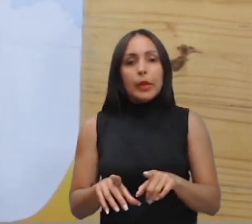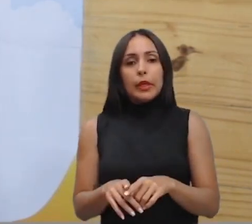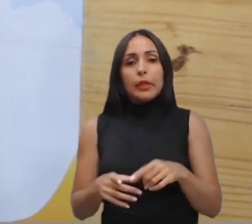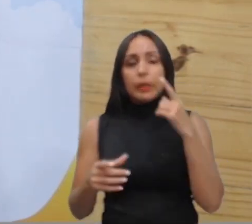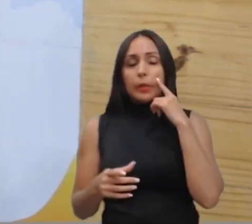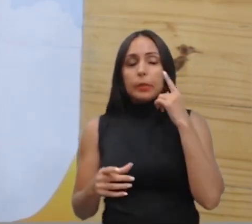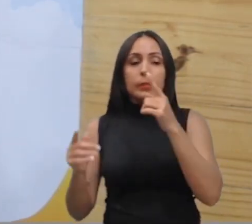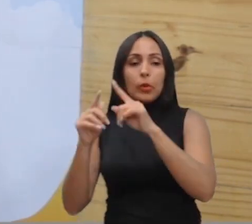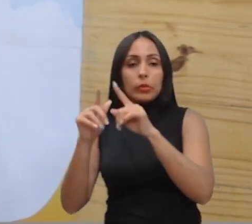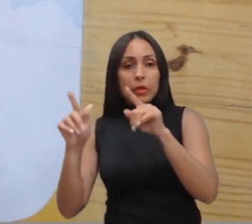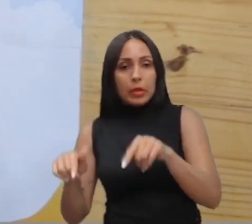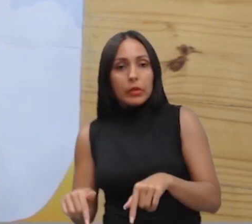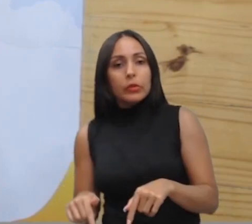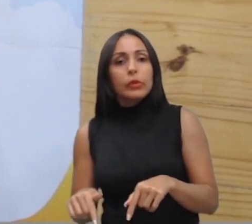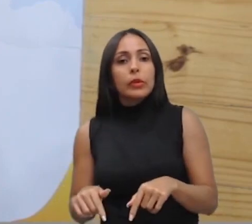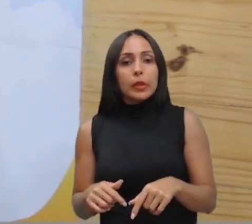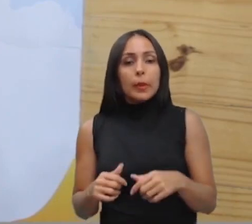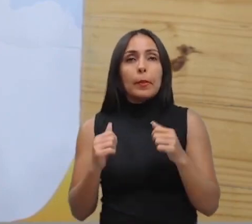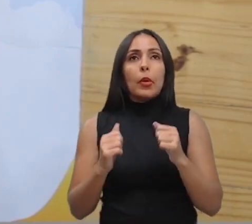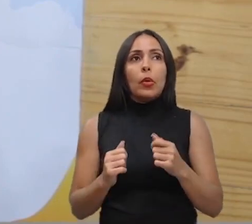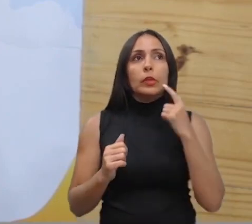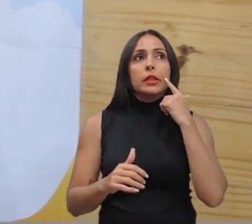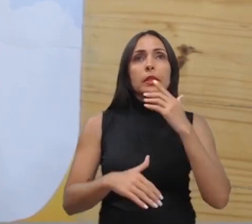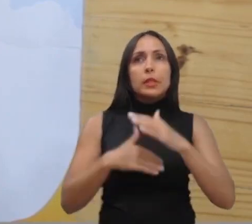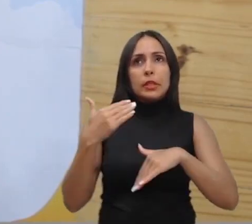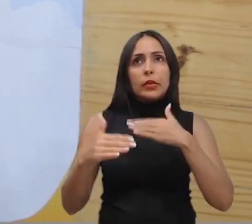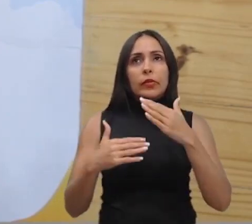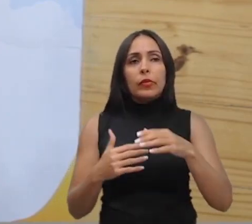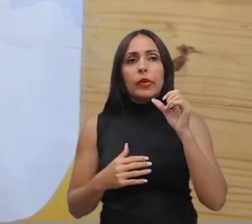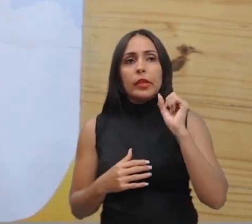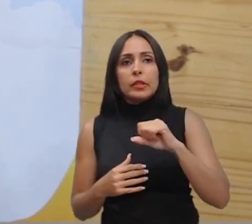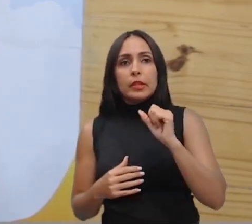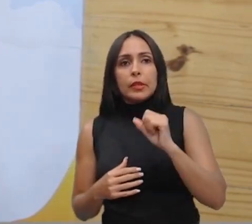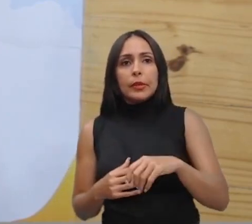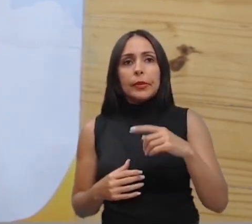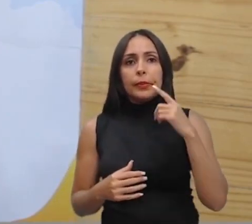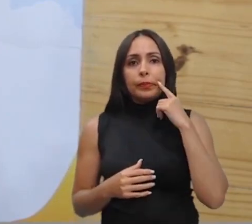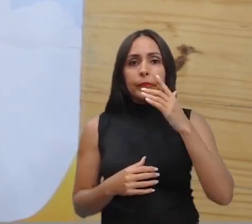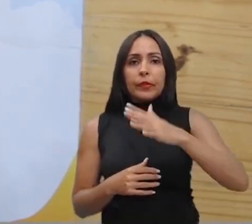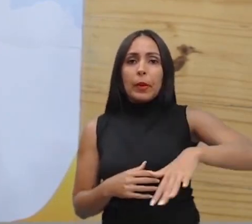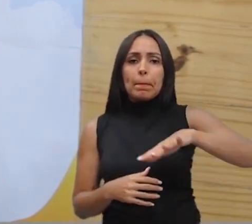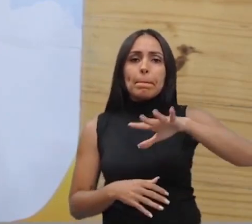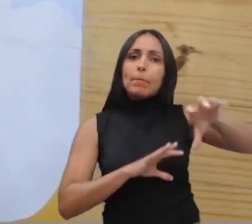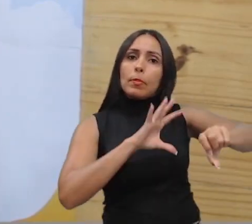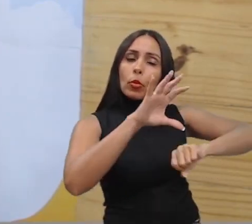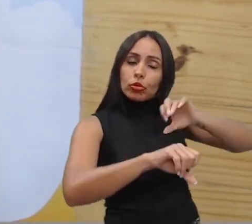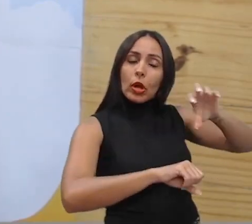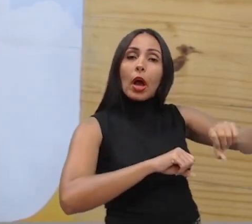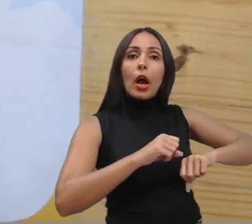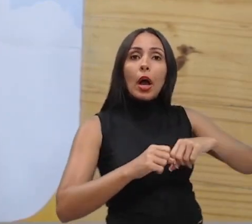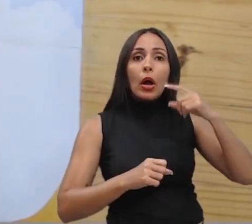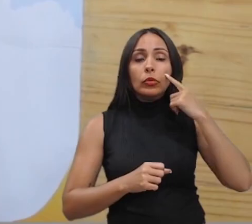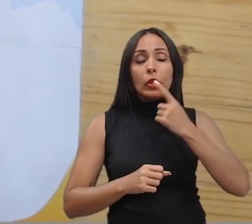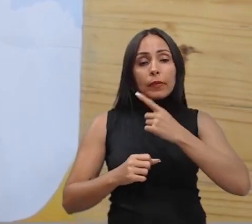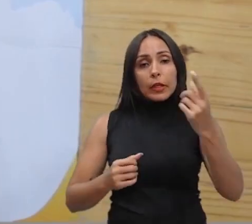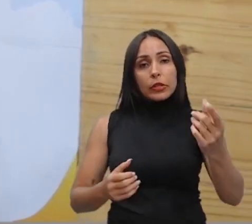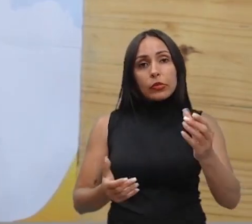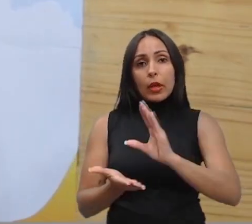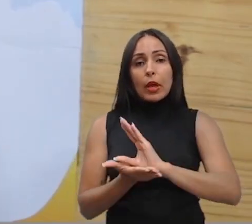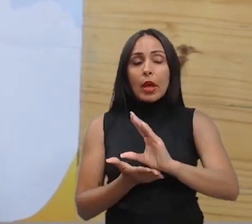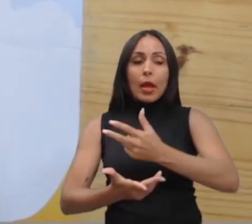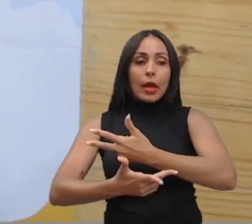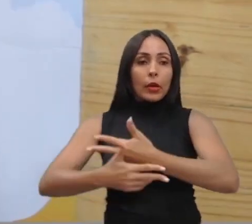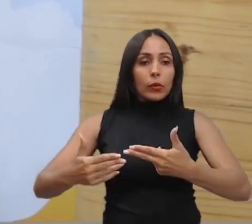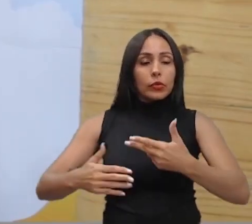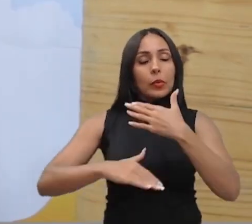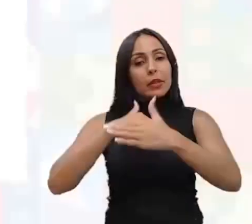podem desenvolver ou propor atividades que vai buscar justamente os recursos para